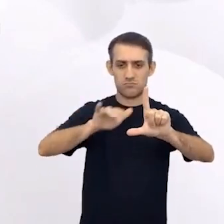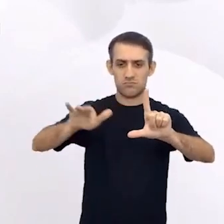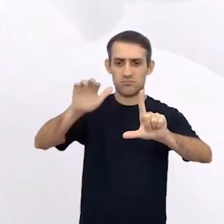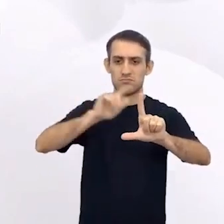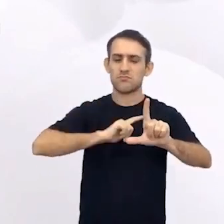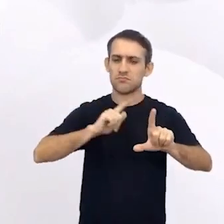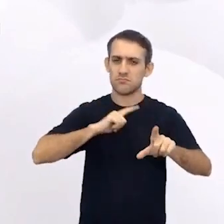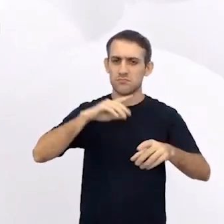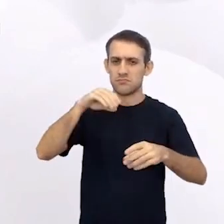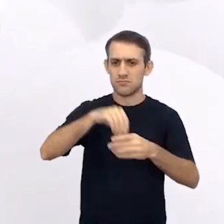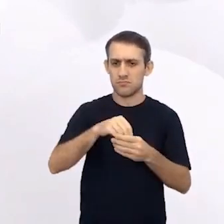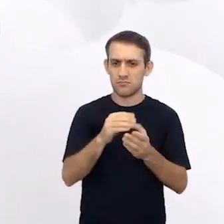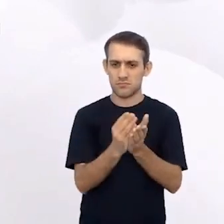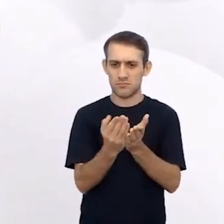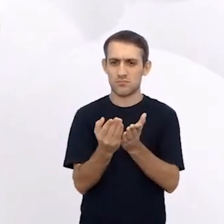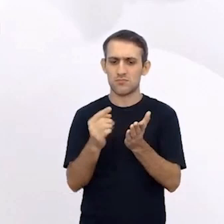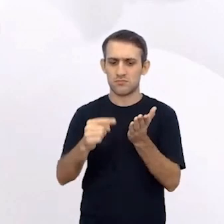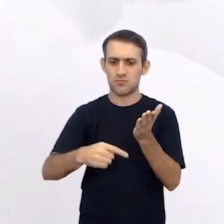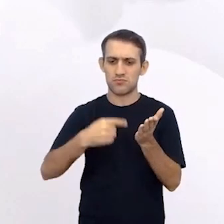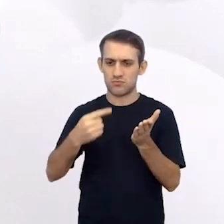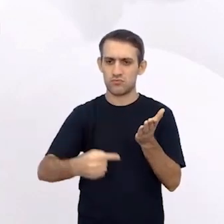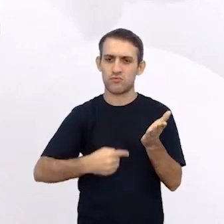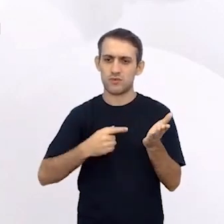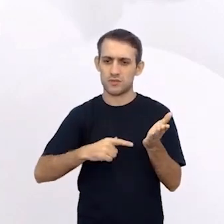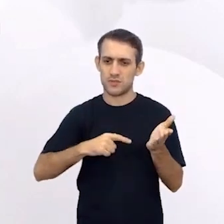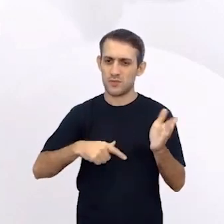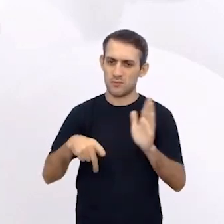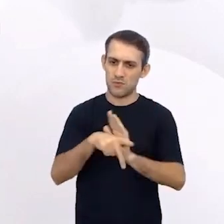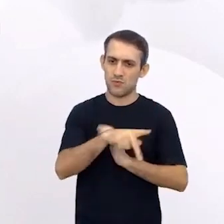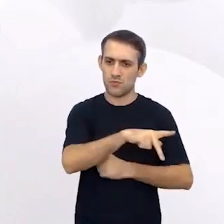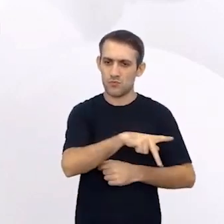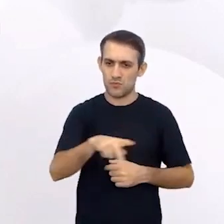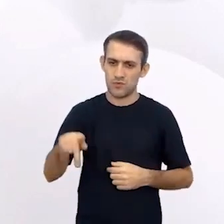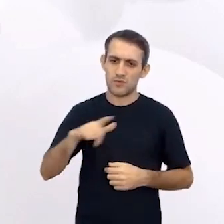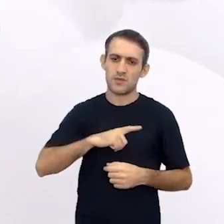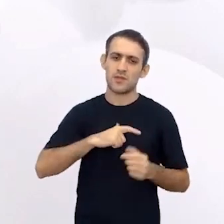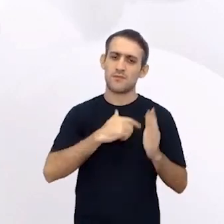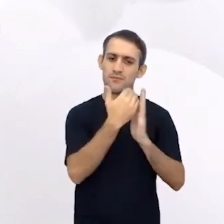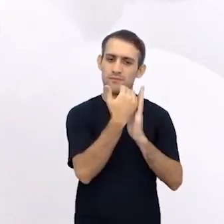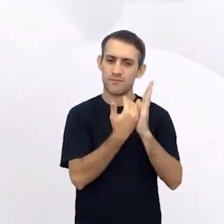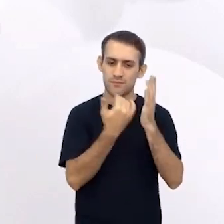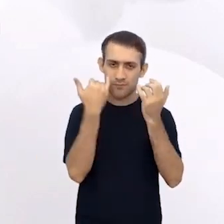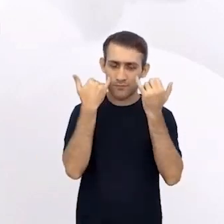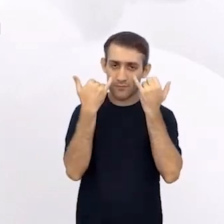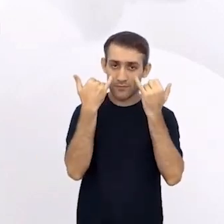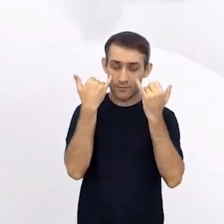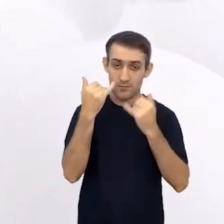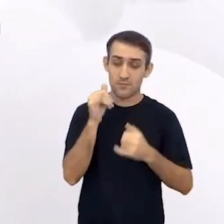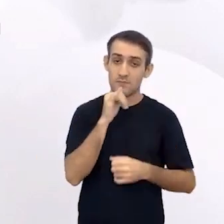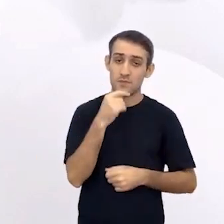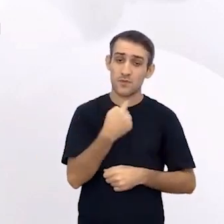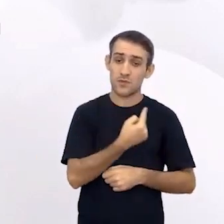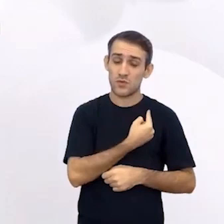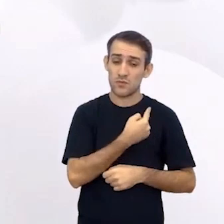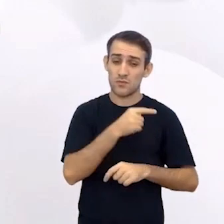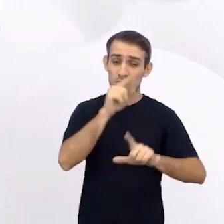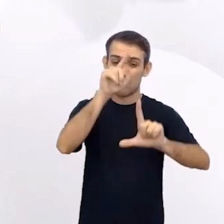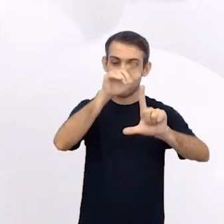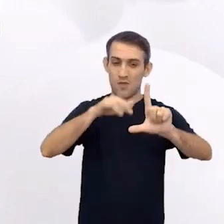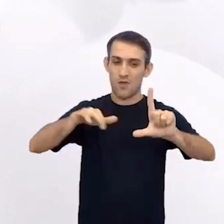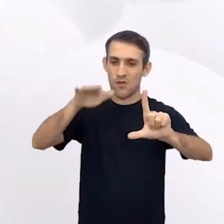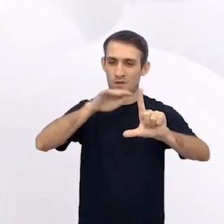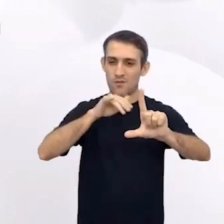no caderno, né, do professor, do itinerário formativo. E quando a gente escaneia ele vai